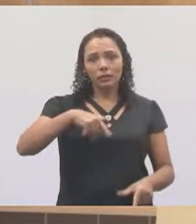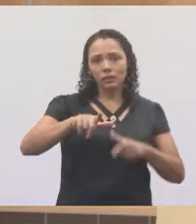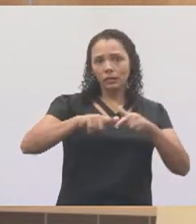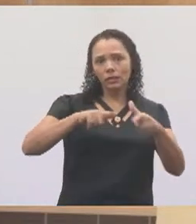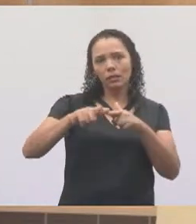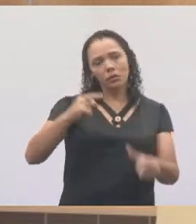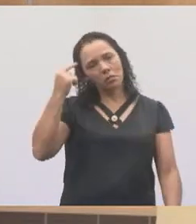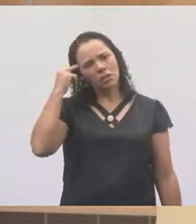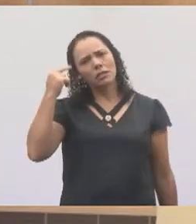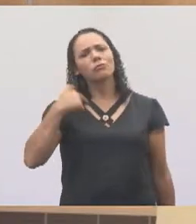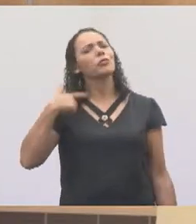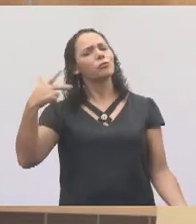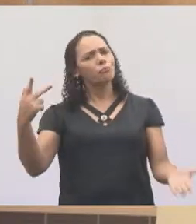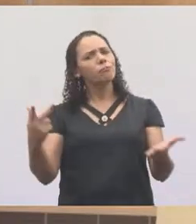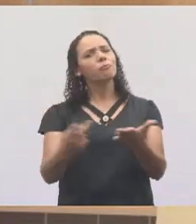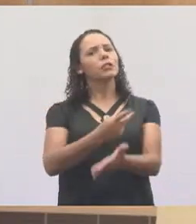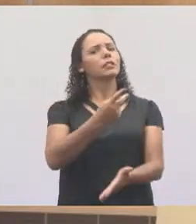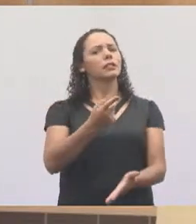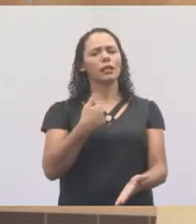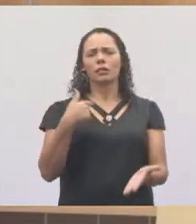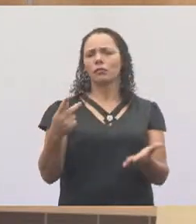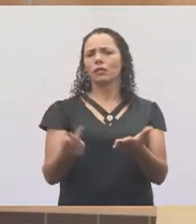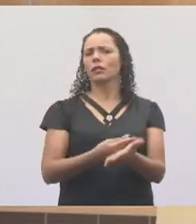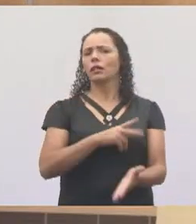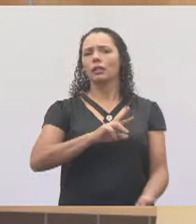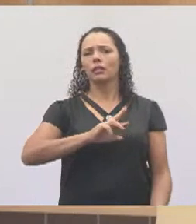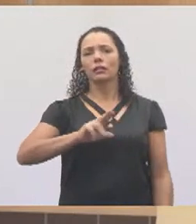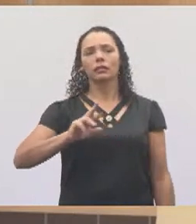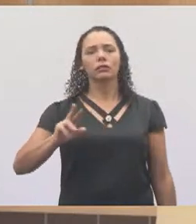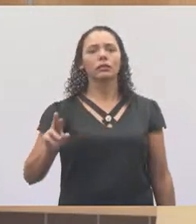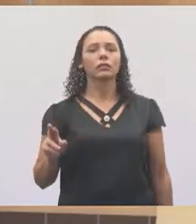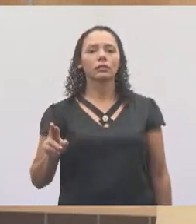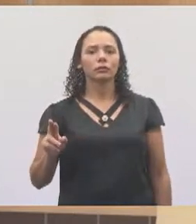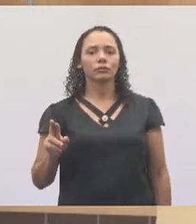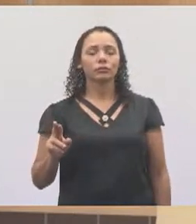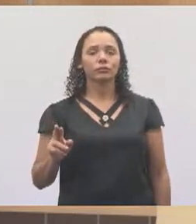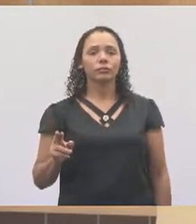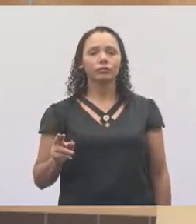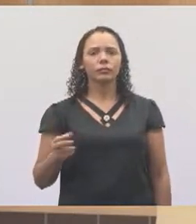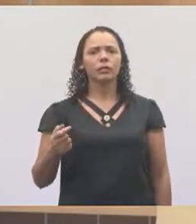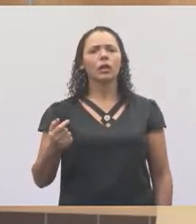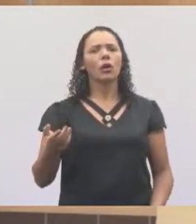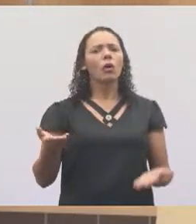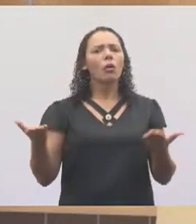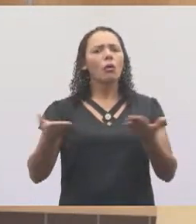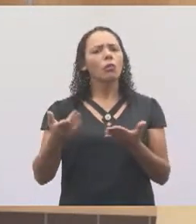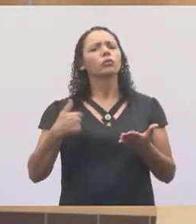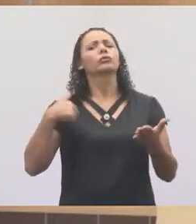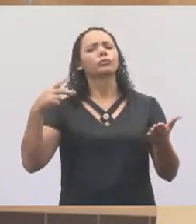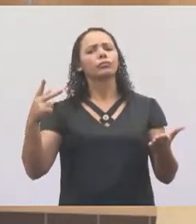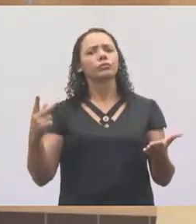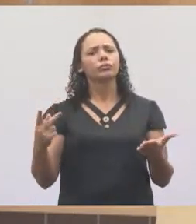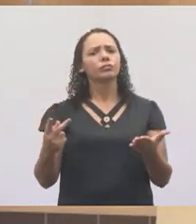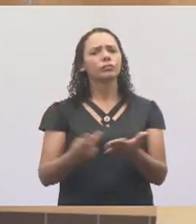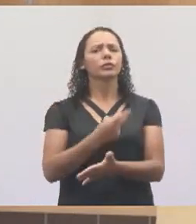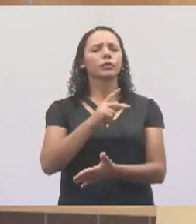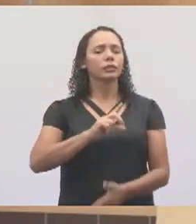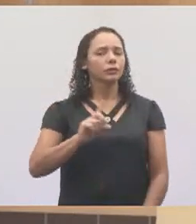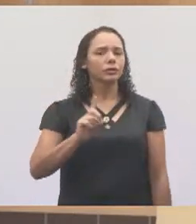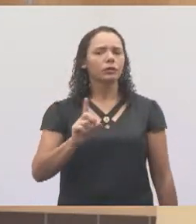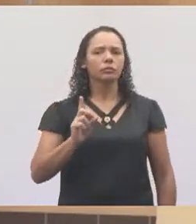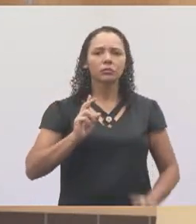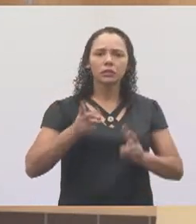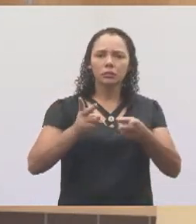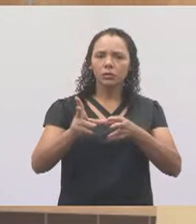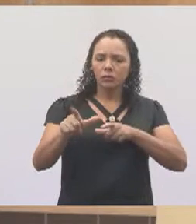Ele nunca saiu de casa com o pensamento de que hoje eu vou errar. Não, hoje eu não erro, sempre dizendo o correto.